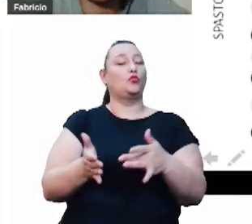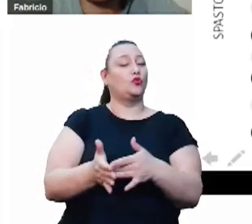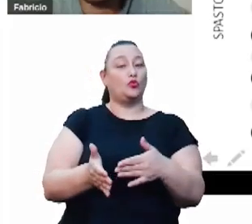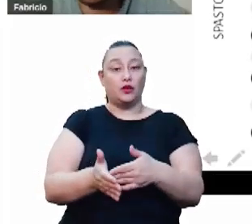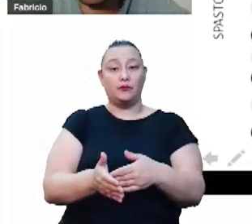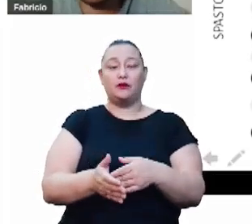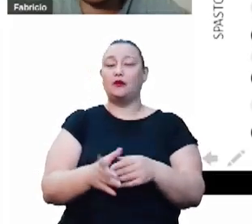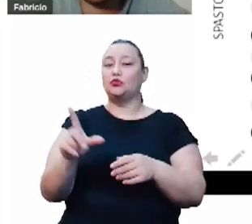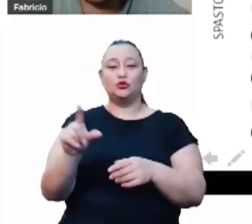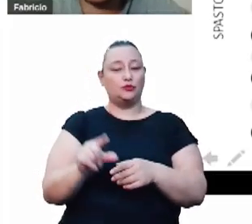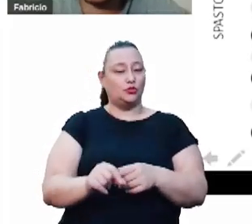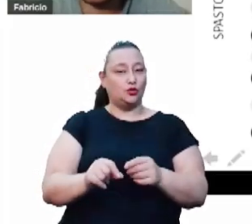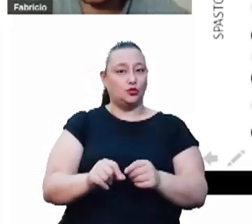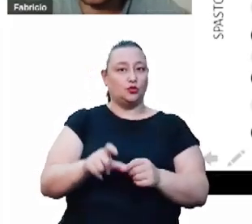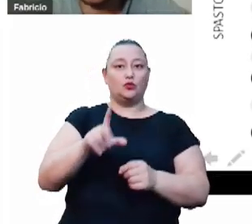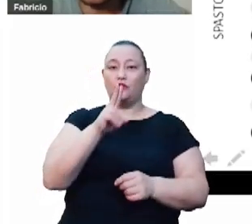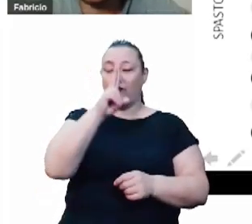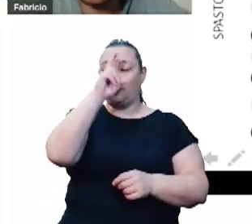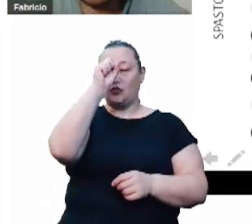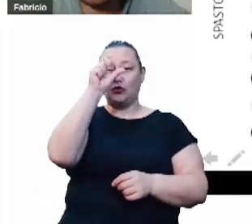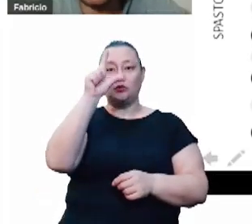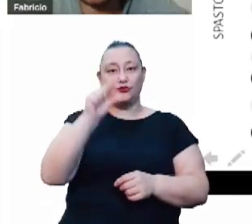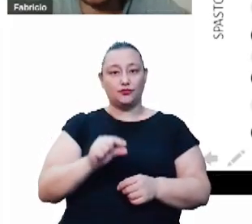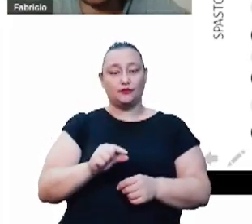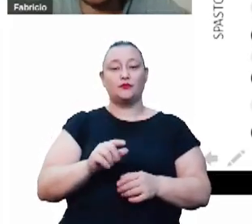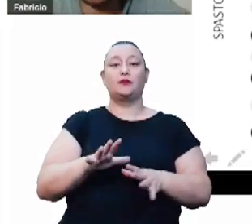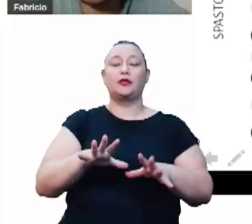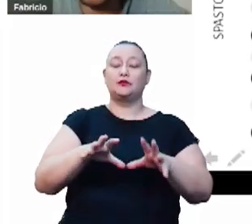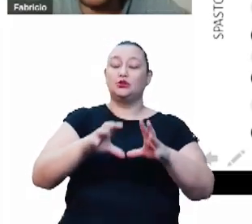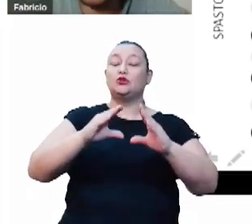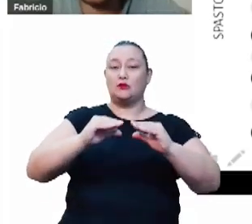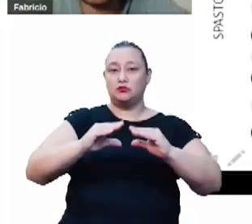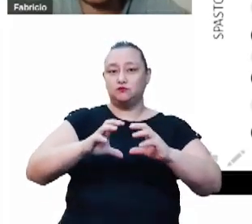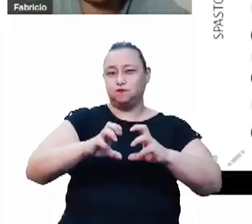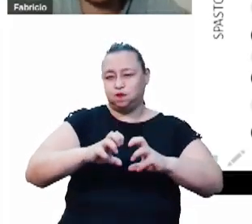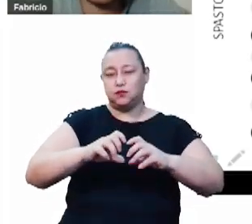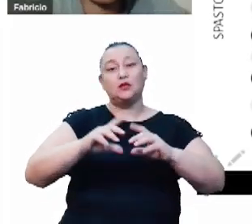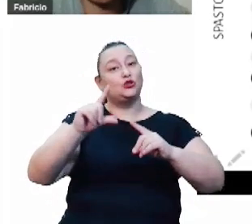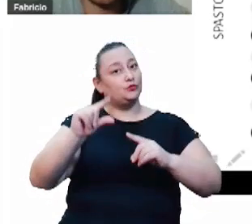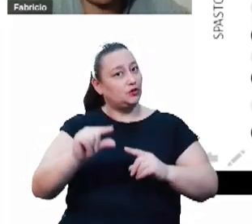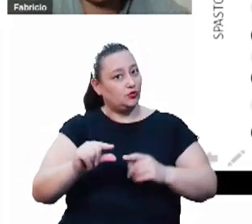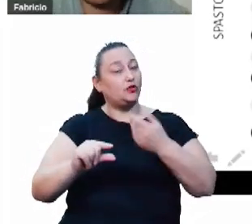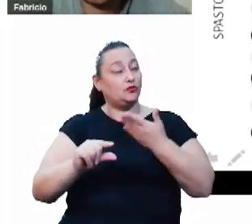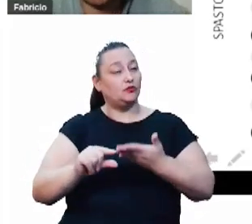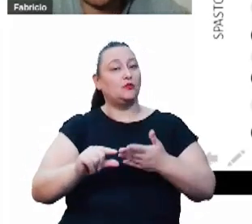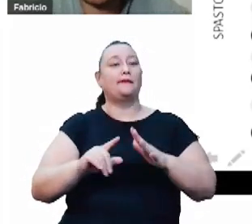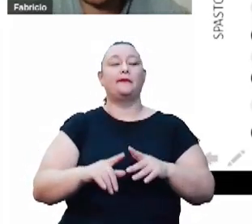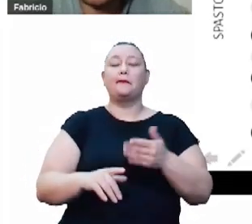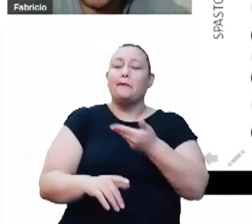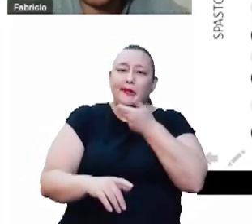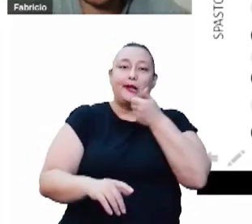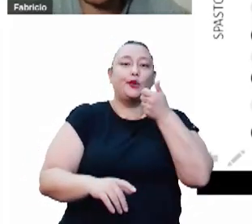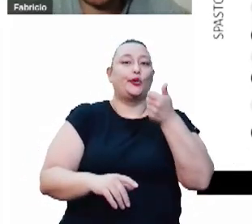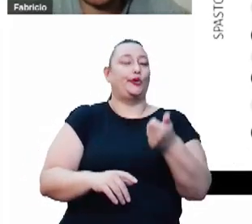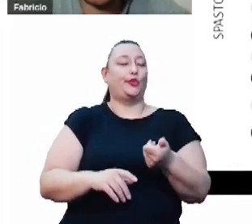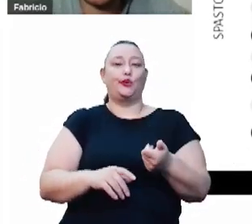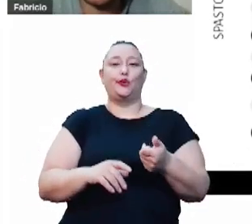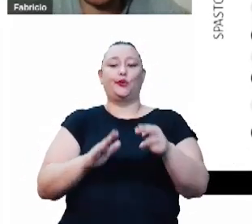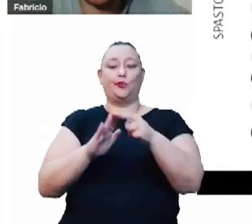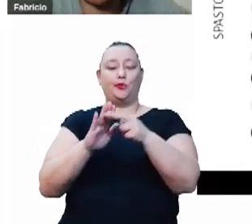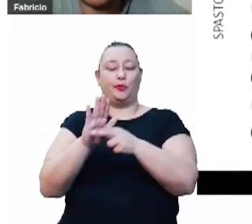não reduziu e nem aumentou a força, a espasticidade reduziu, só de um grupo muscular, mas o paciente não teve melhora nos parâmetros